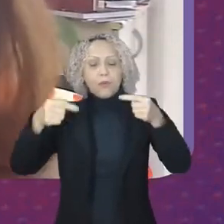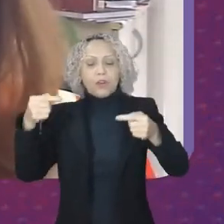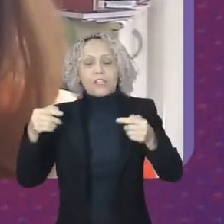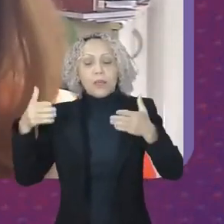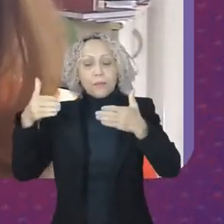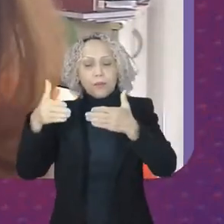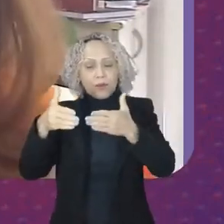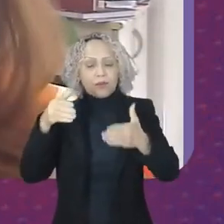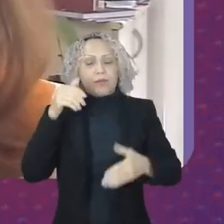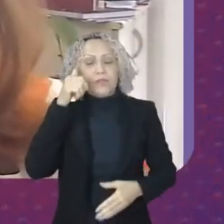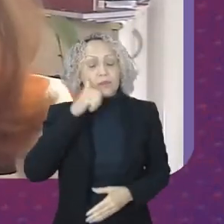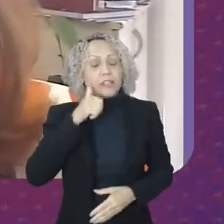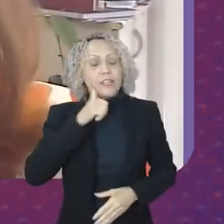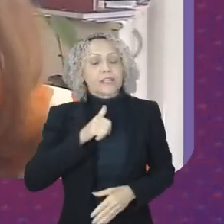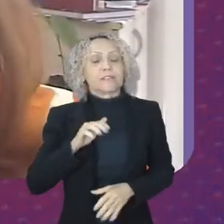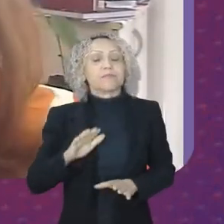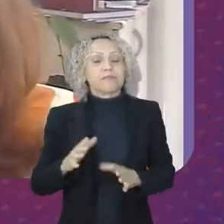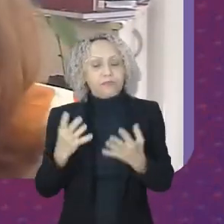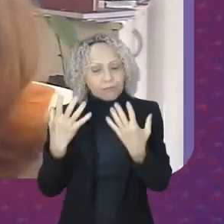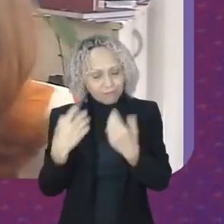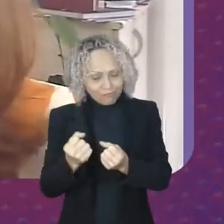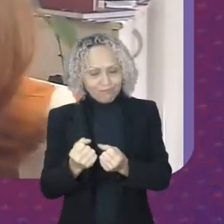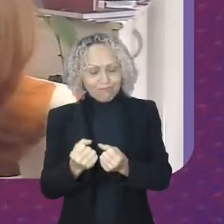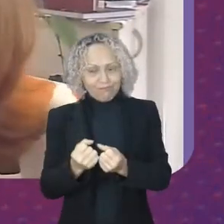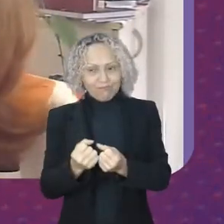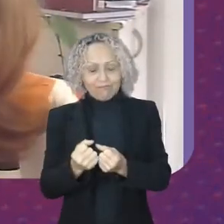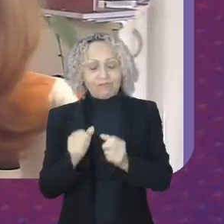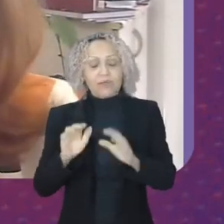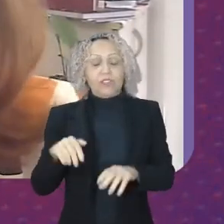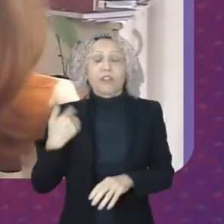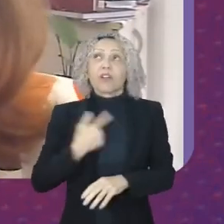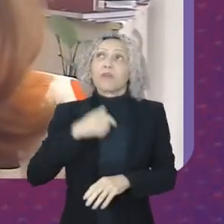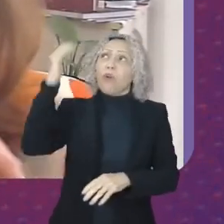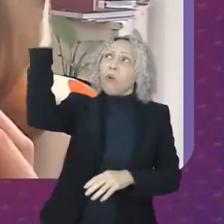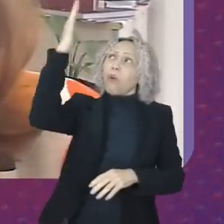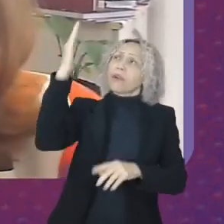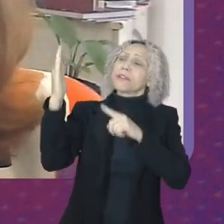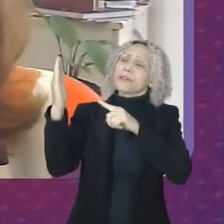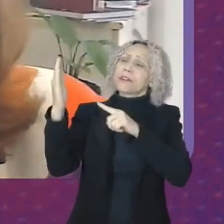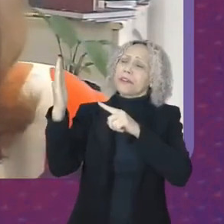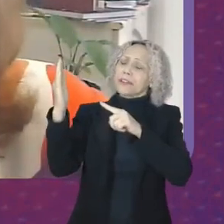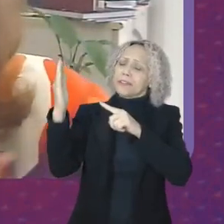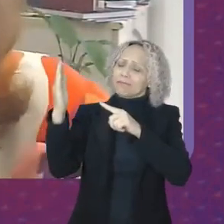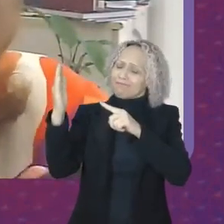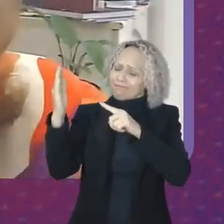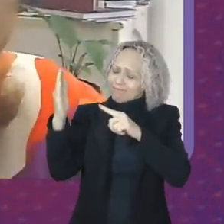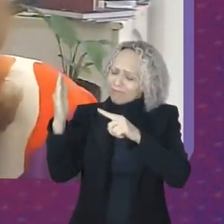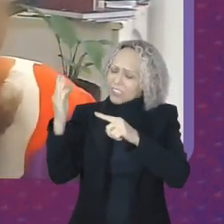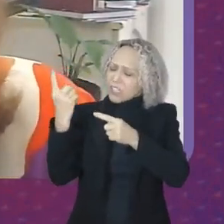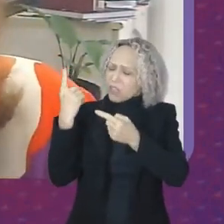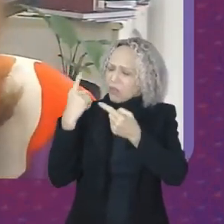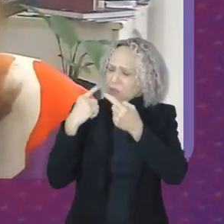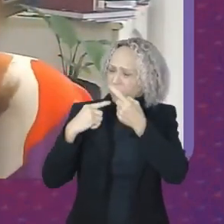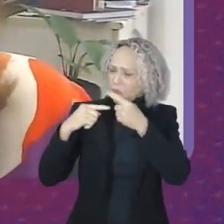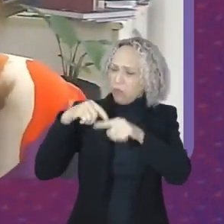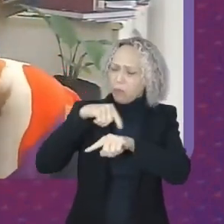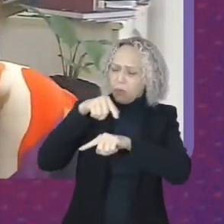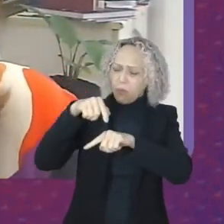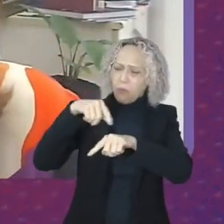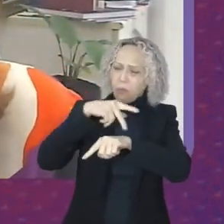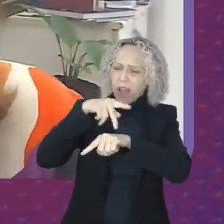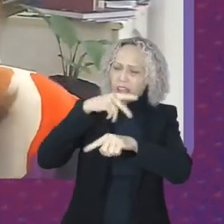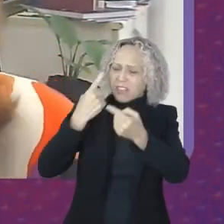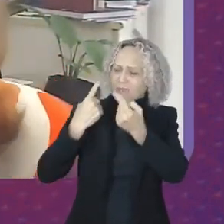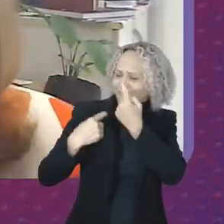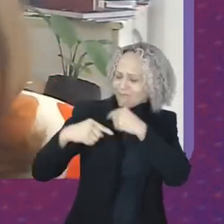com respeito e igualdade, que empodere, que deixe as mulheres cada vez mais visibilizando o seu